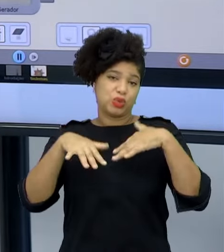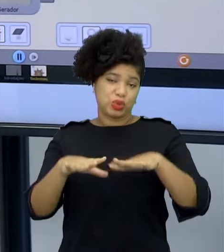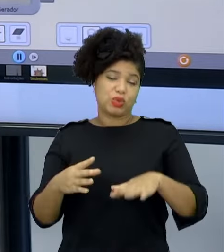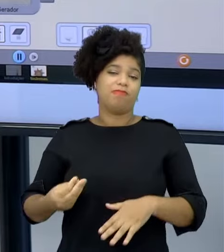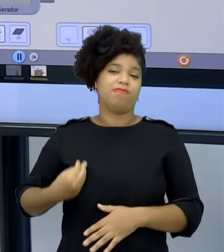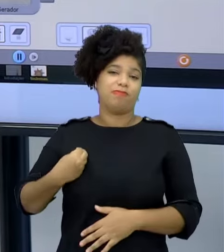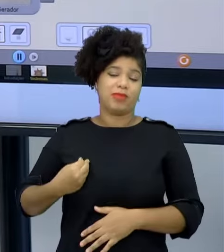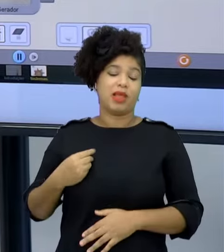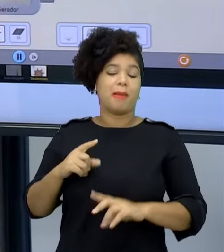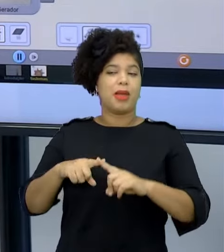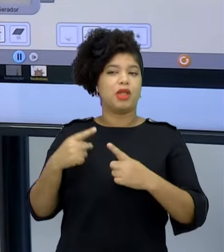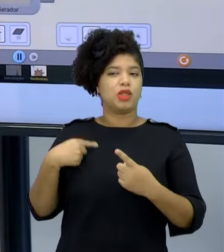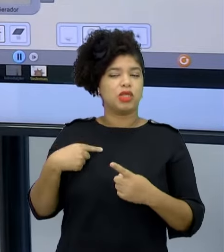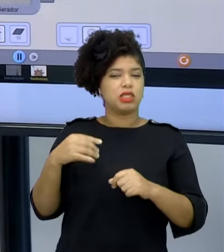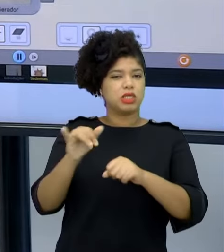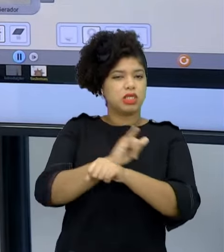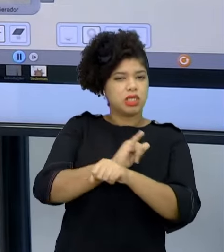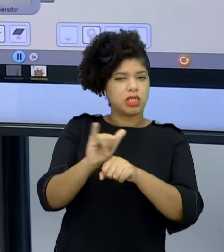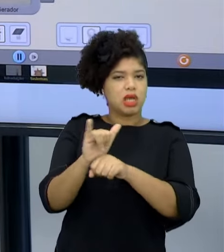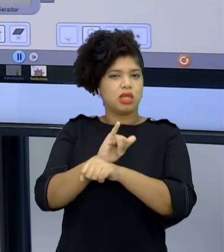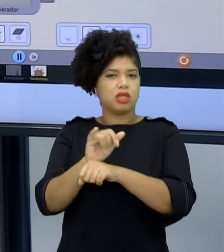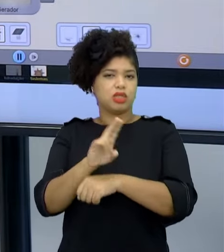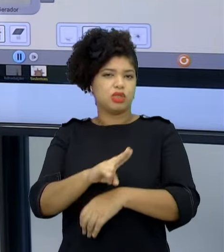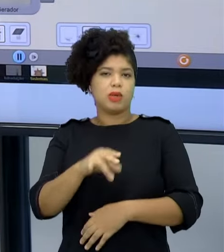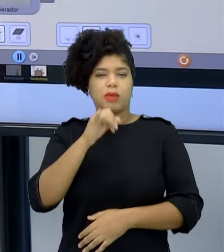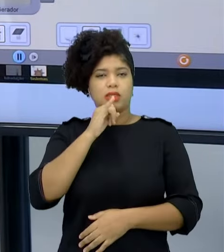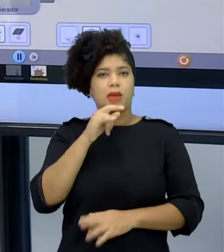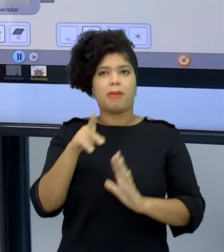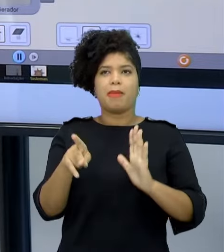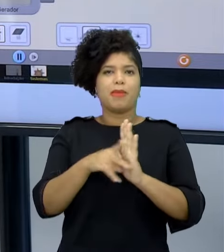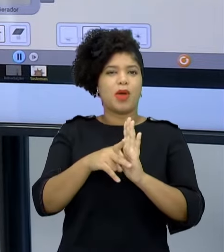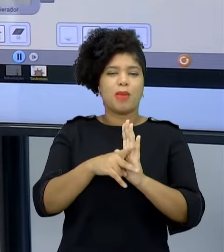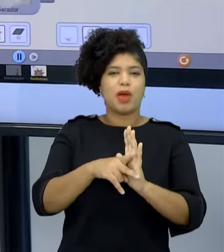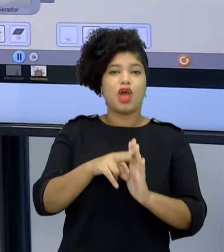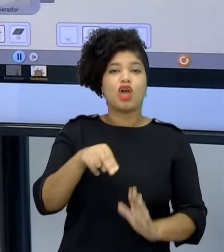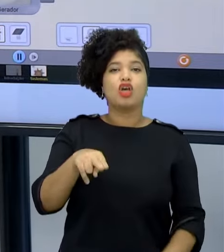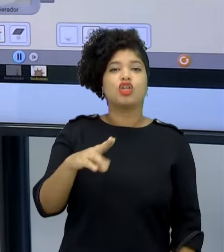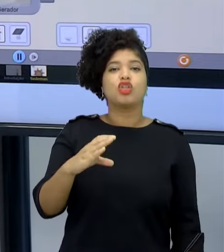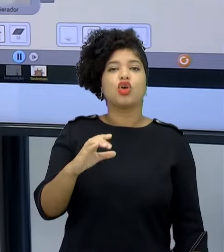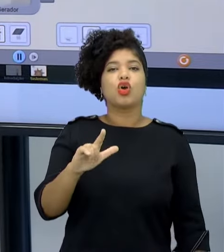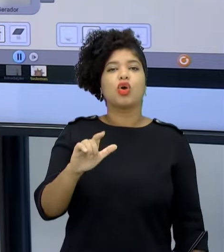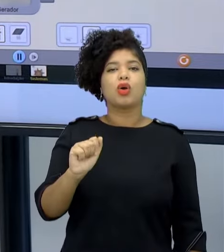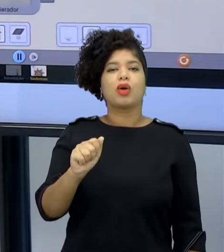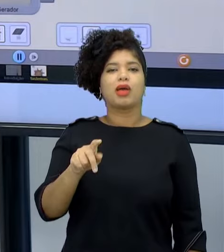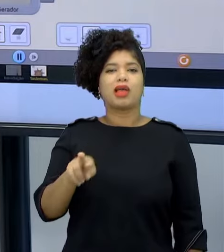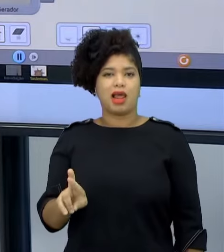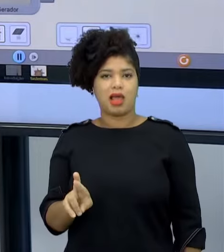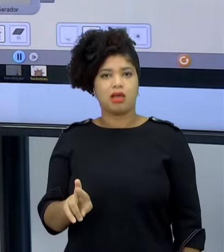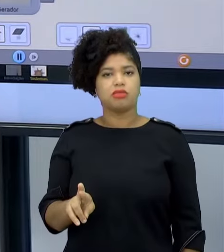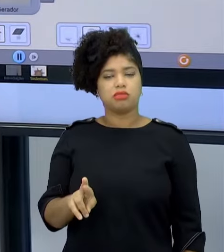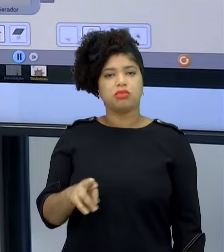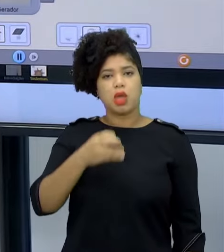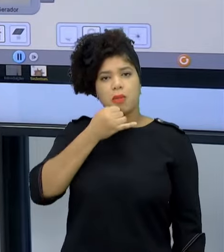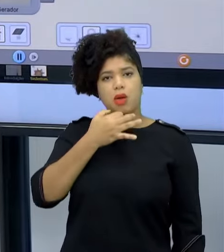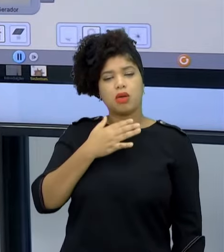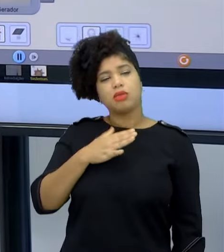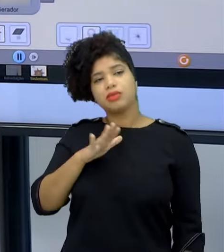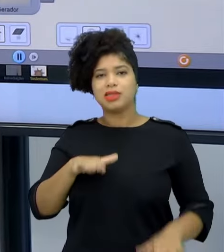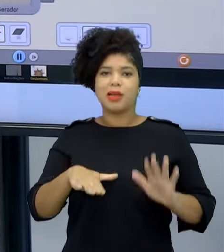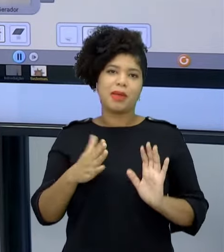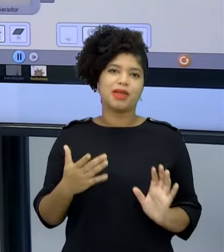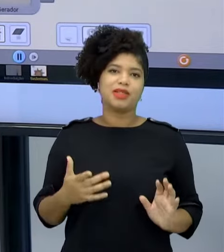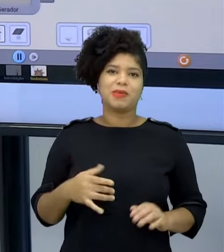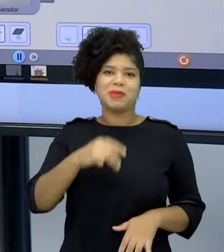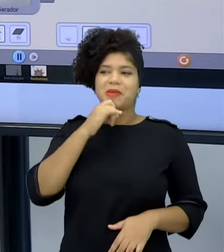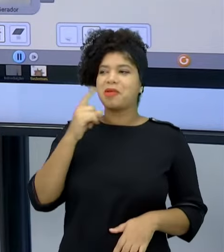o uso dessas energias. É que nem a energia nuclear. Poxa, a energia nuclear é boa, né, Magno? Depende. Poxa, a energia mecânica é legal, né?